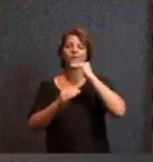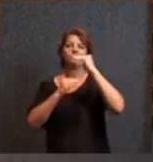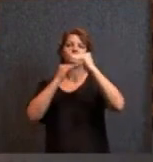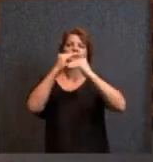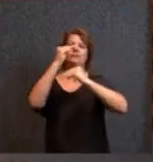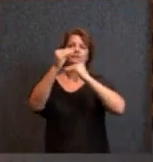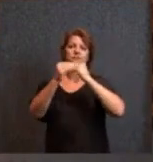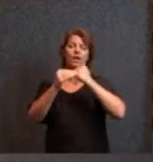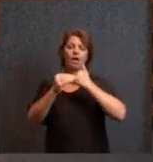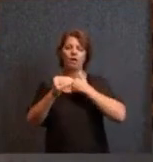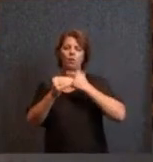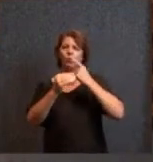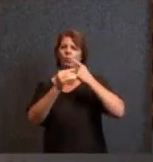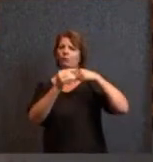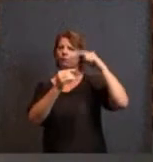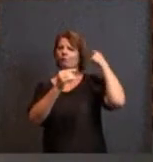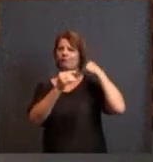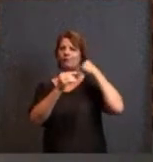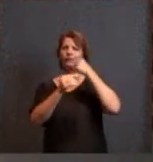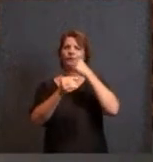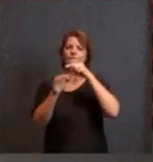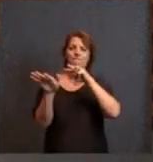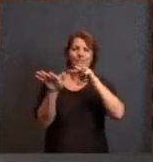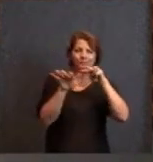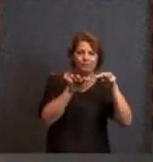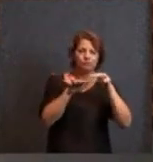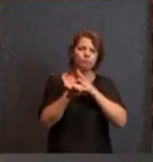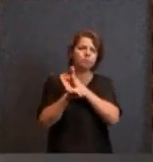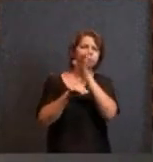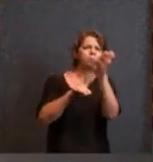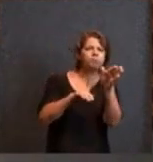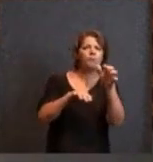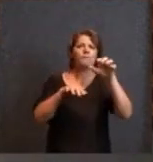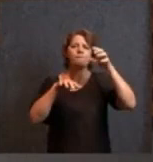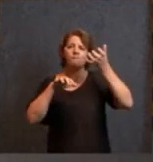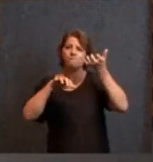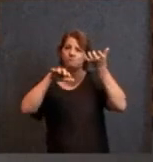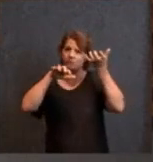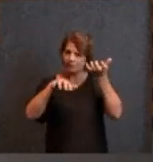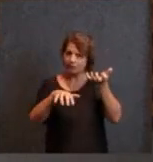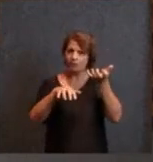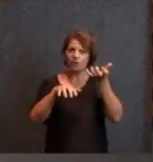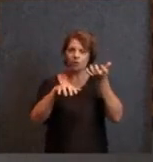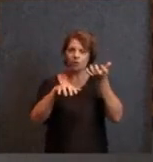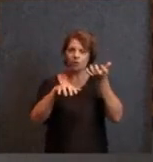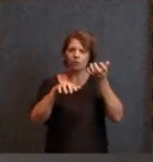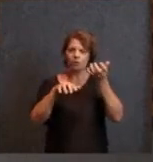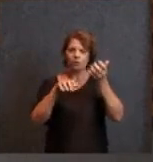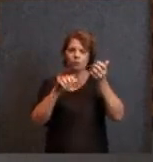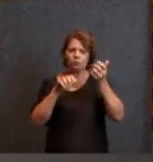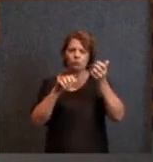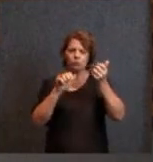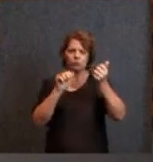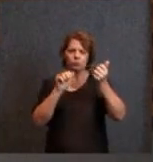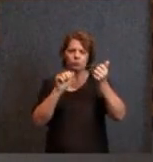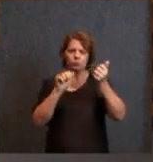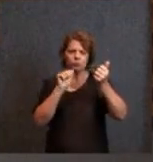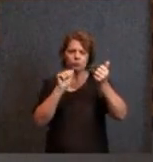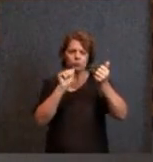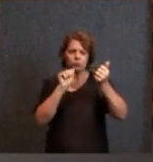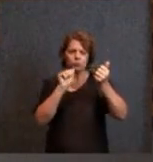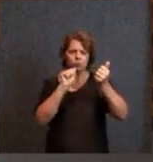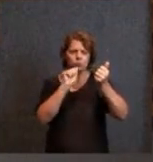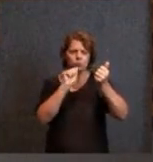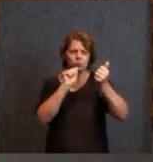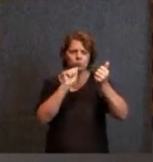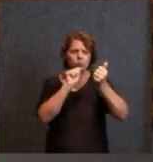Brasília, dia 13 e 14 da semana passada, na qual, junto com vários outros prefeitos do Brasil, nós estivemos conversando